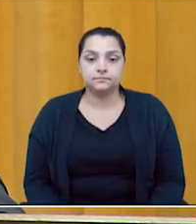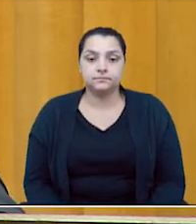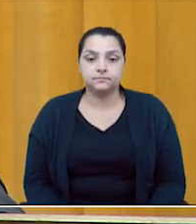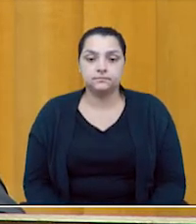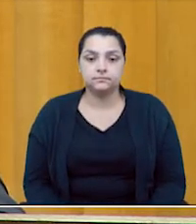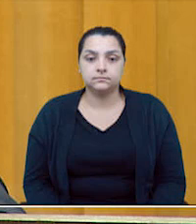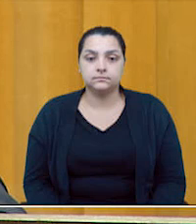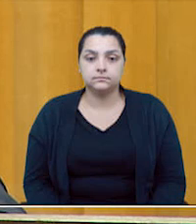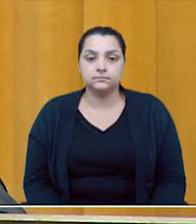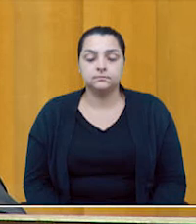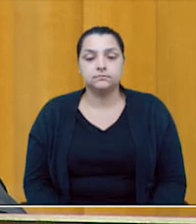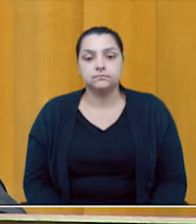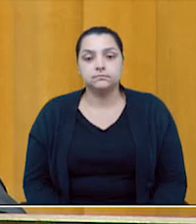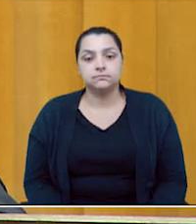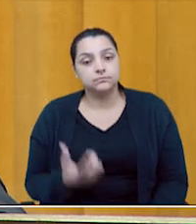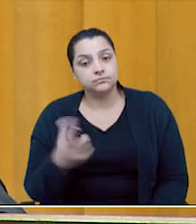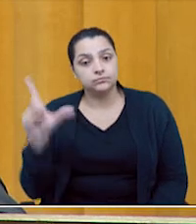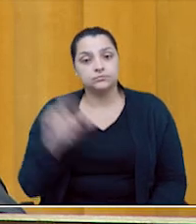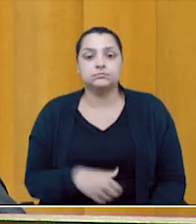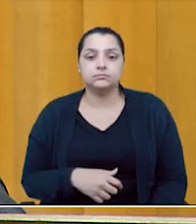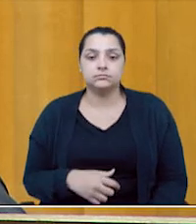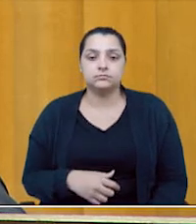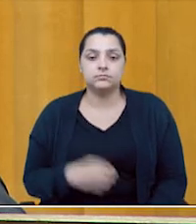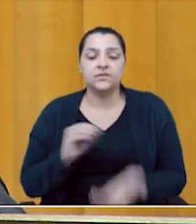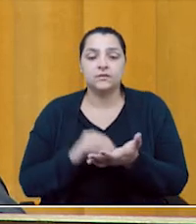outra peça da carreira, insatisfação acentuada.